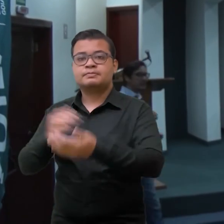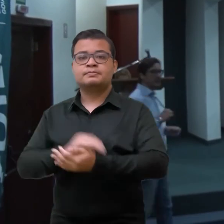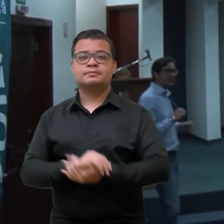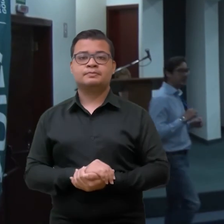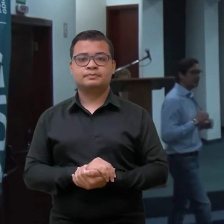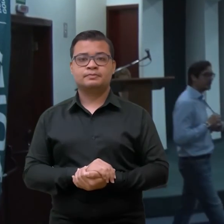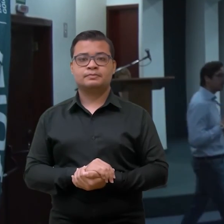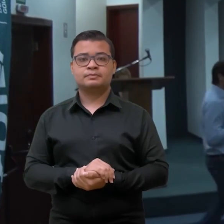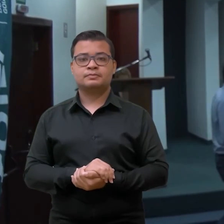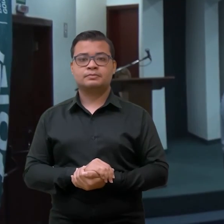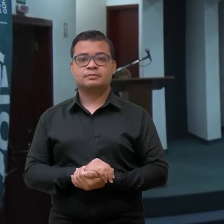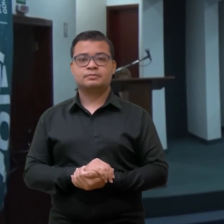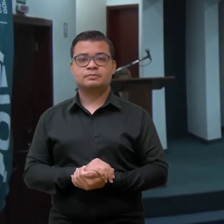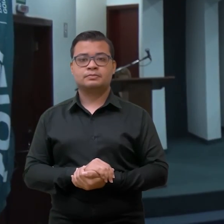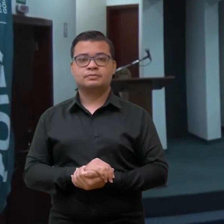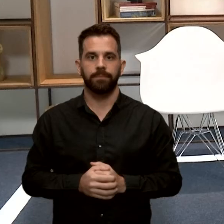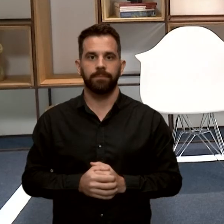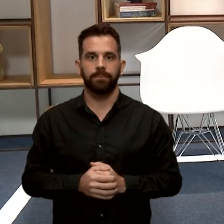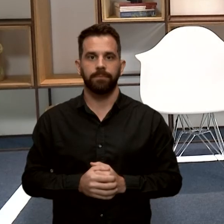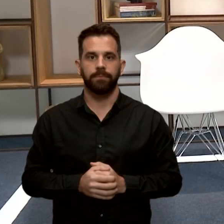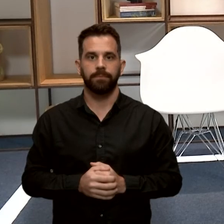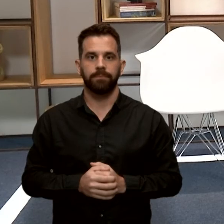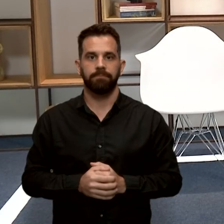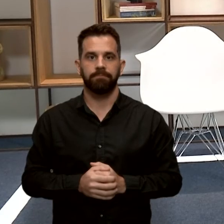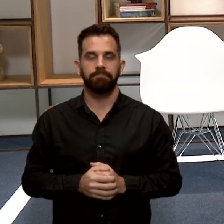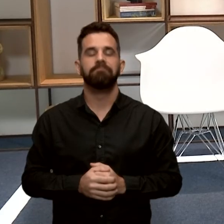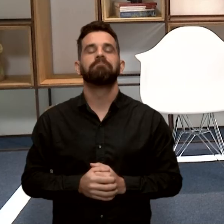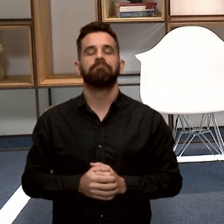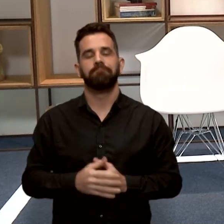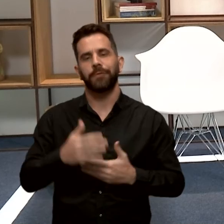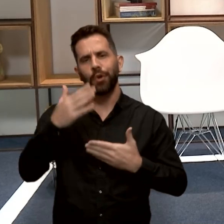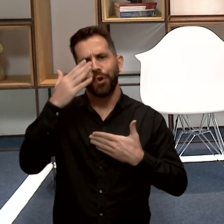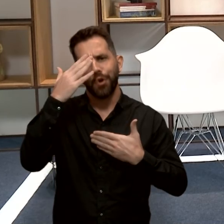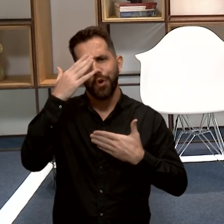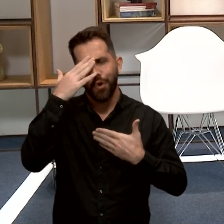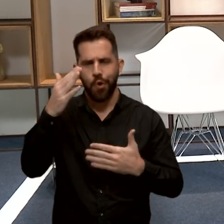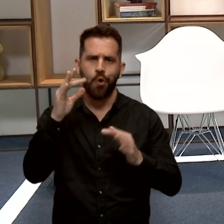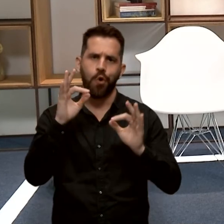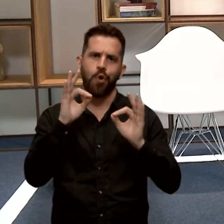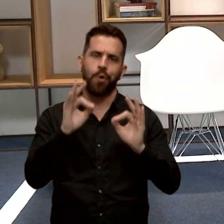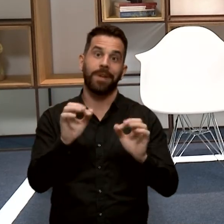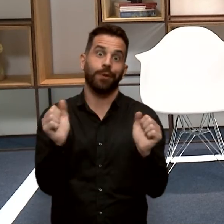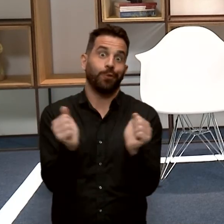atender o que o mercado está procurando. Muito